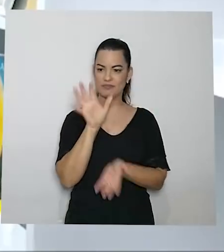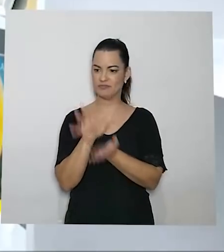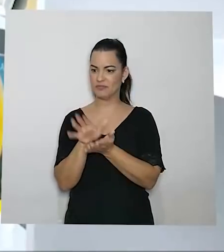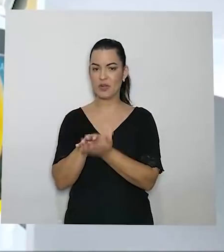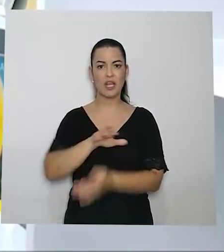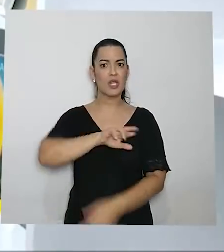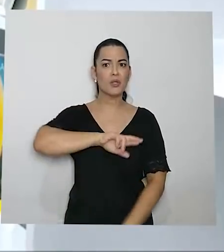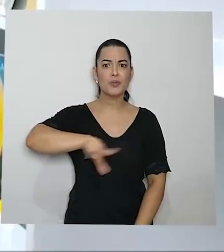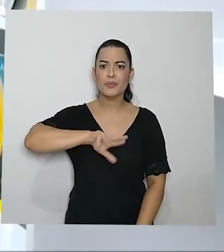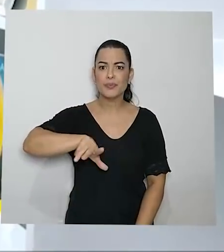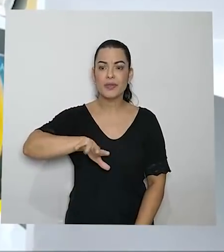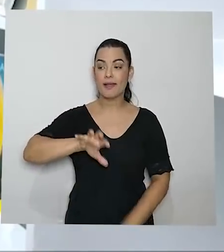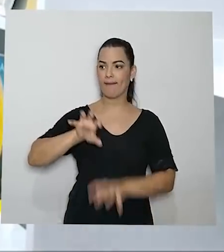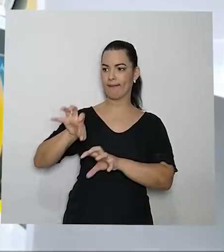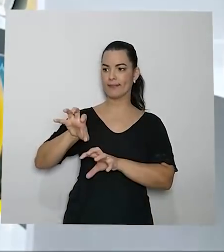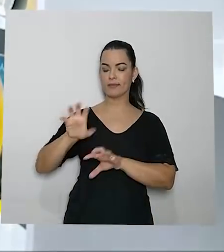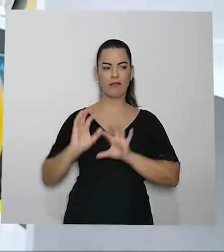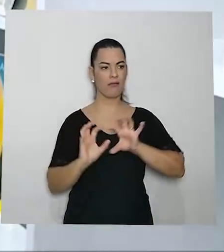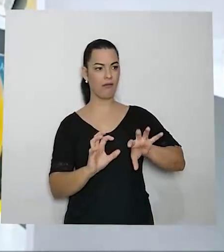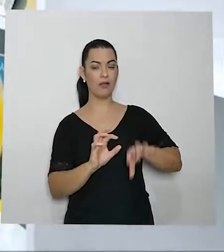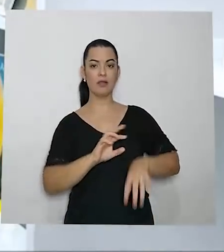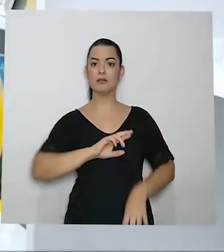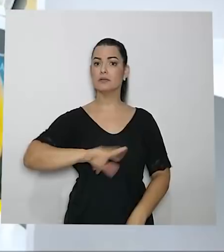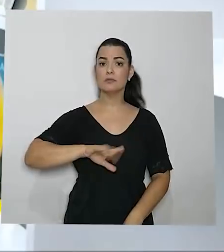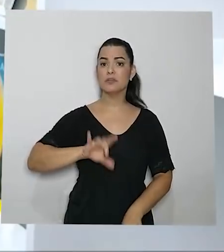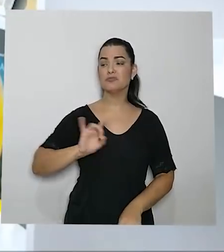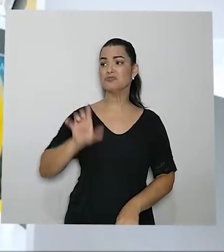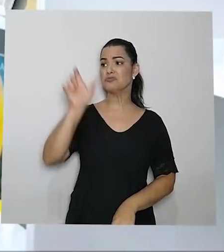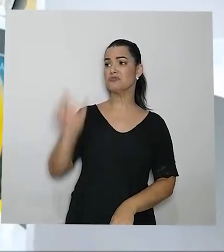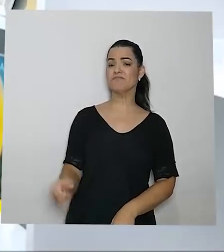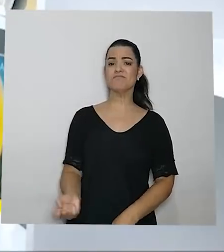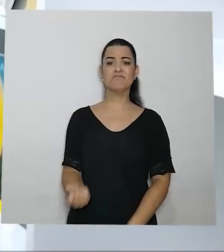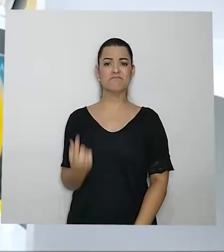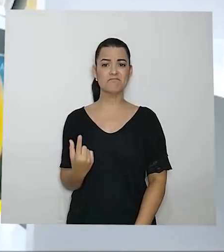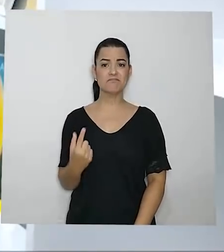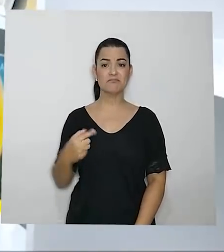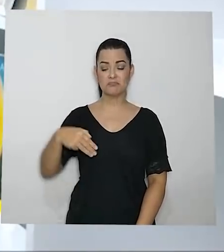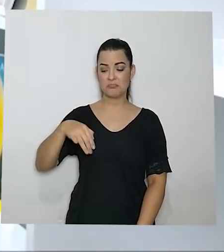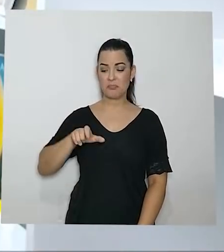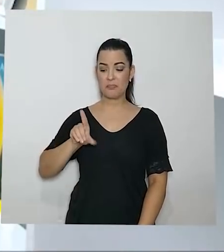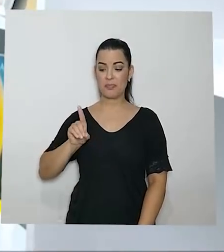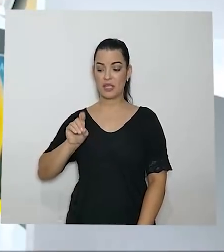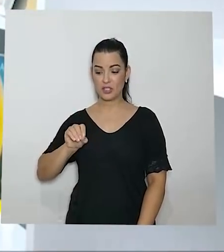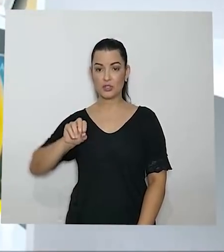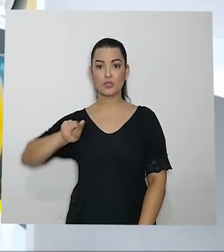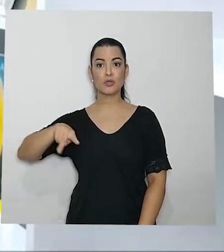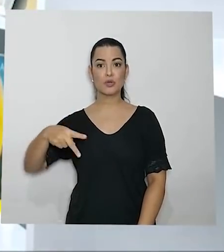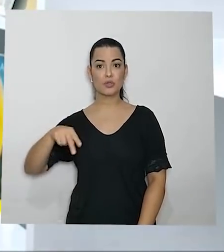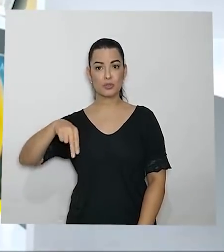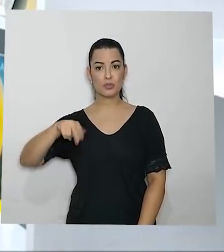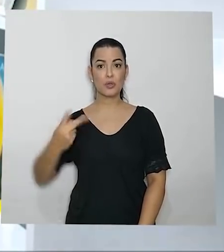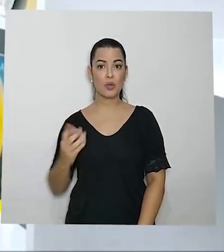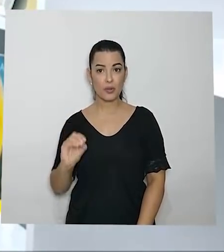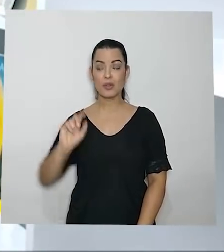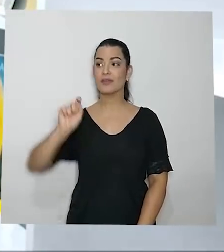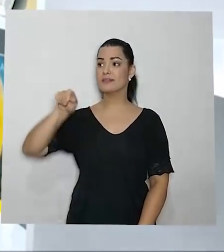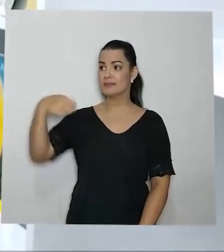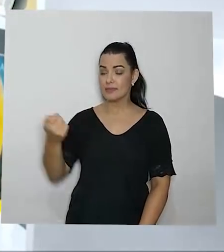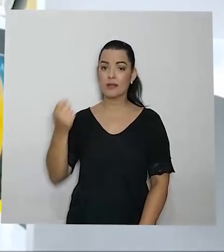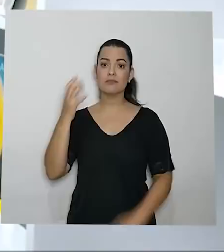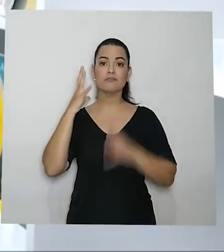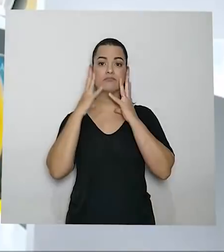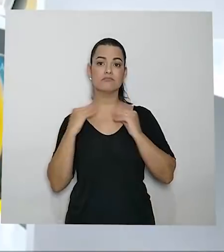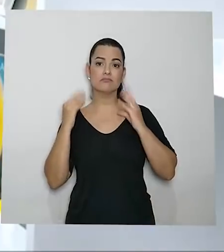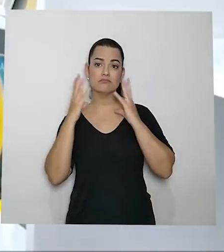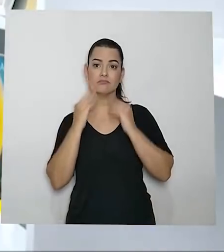ou assado, só era medonho. Ele cozinhava, fazia nhoque de lenha e bolinho